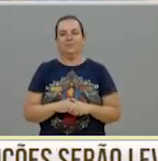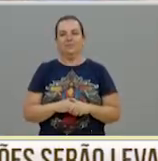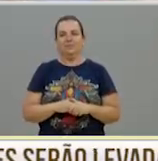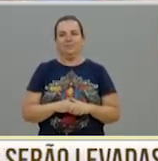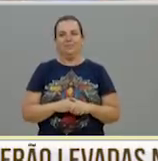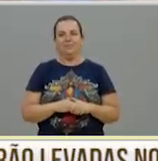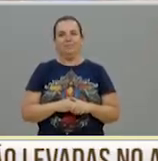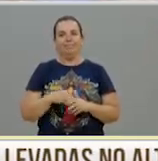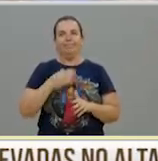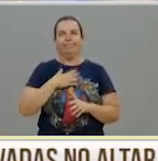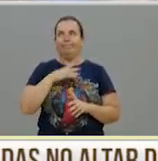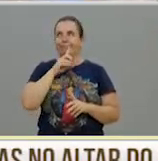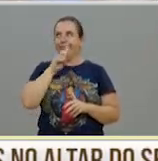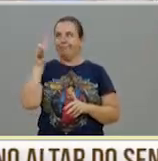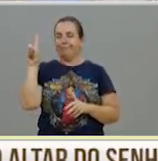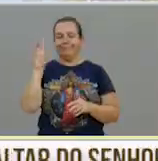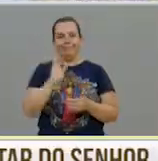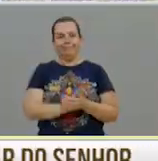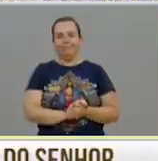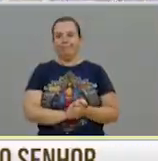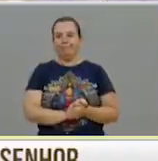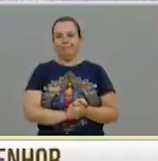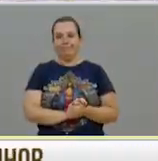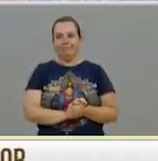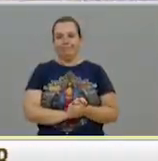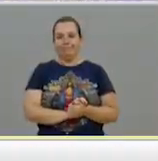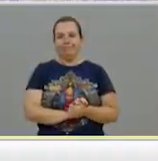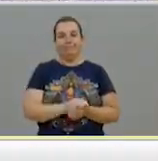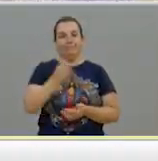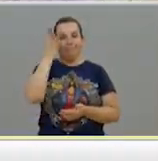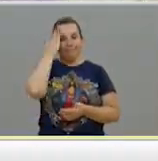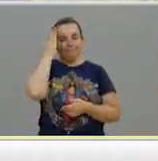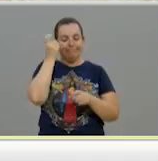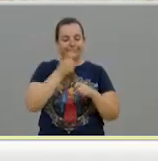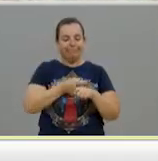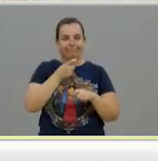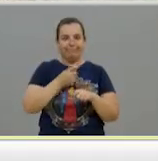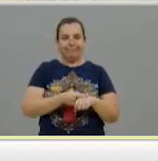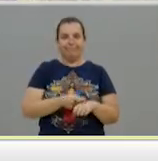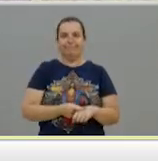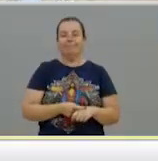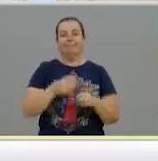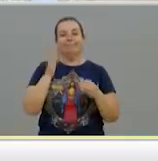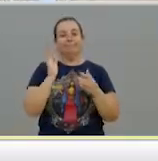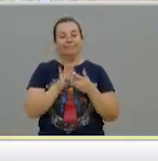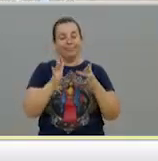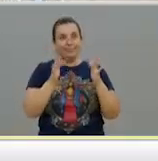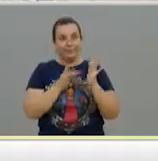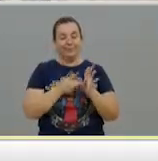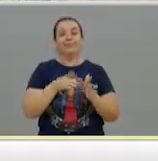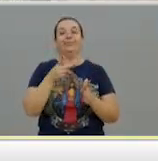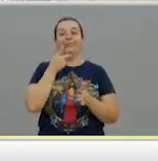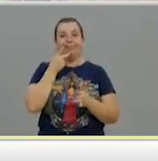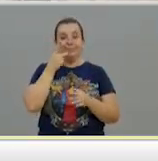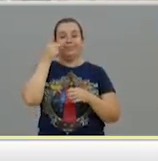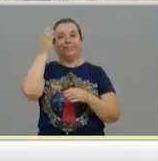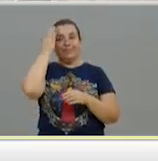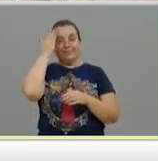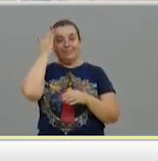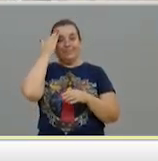Meu Deus do céu. Cabeça dura, não é à toa que Jesus vai dizer, ó povo de cabeça dura.